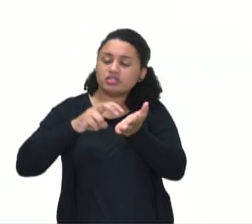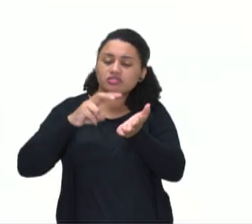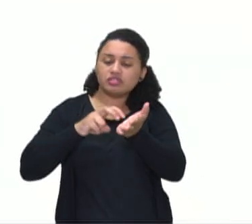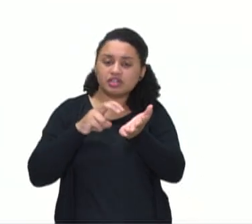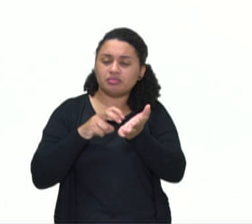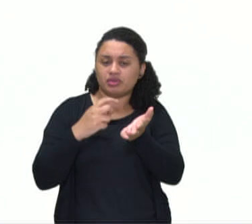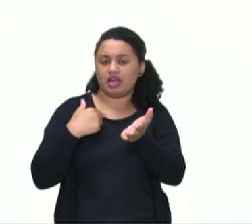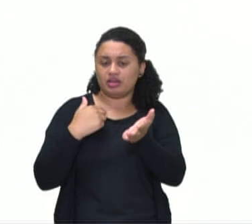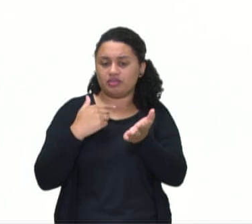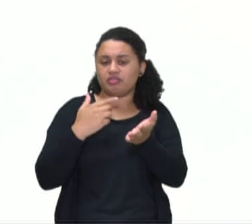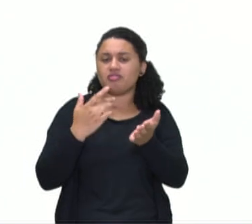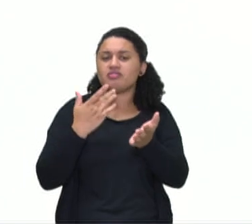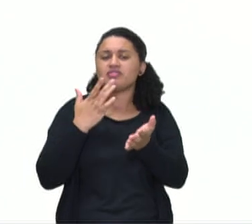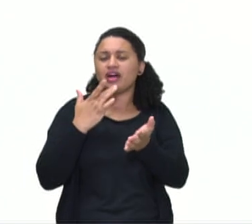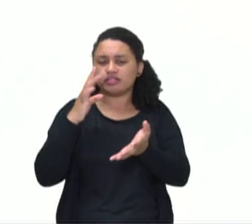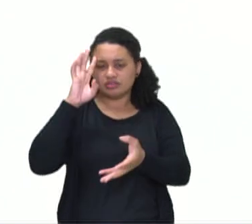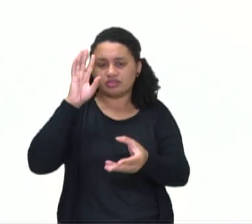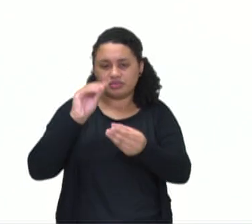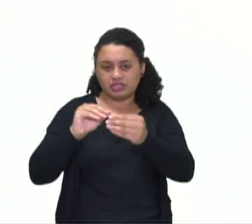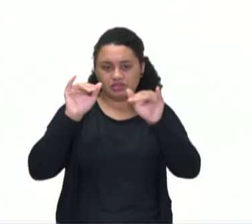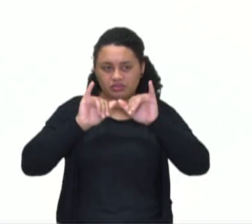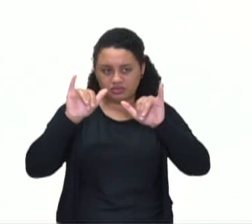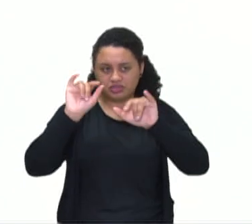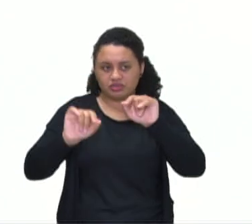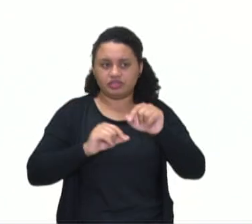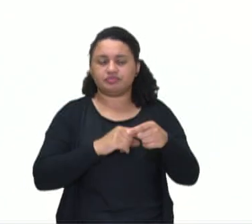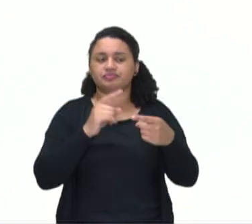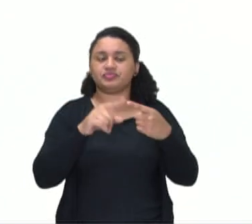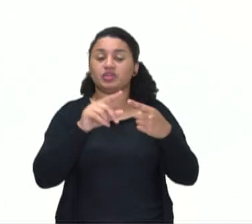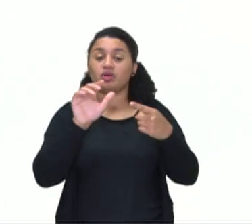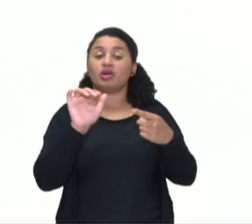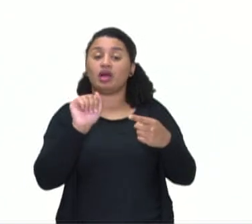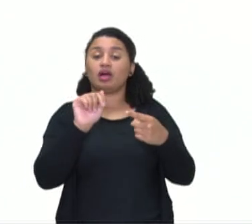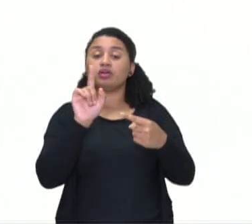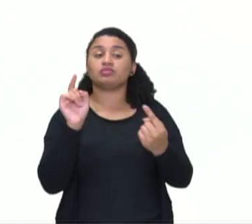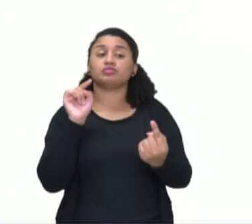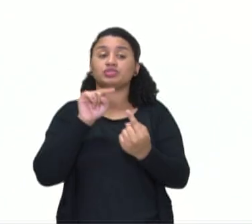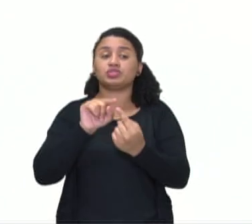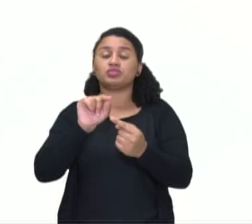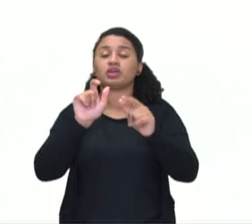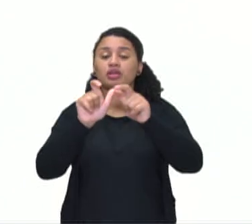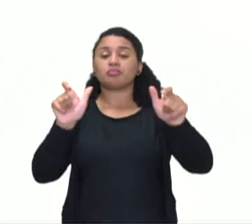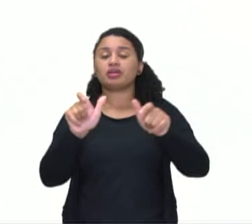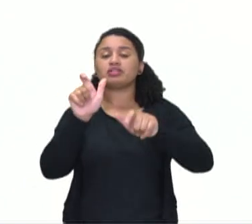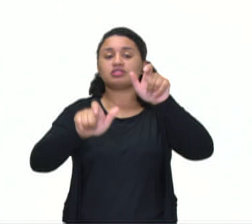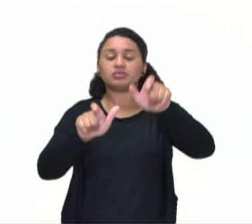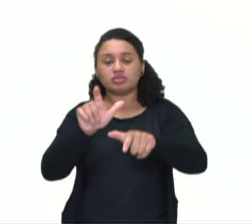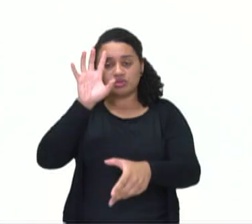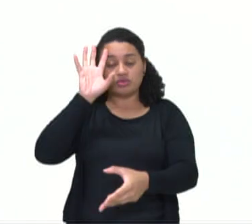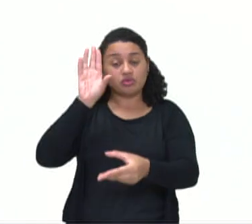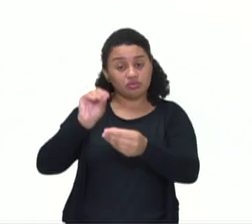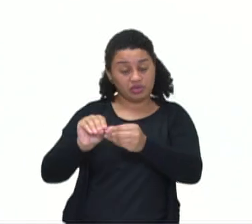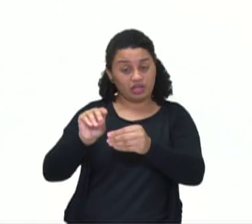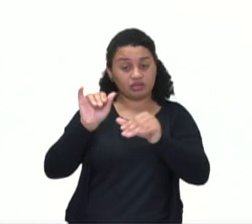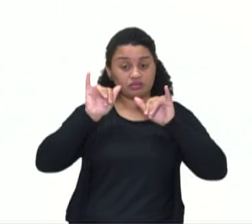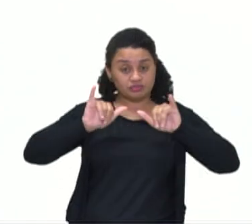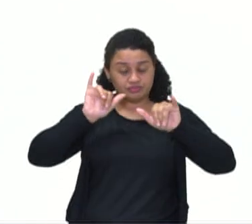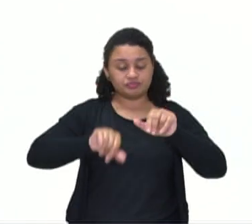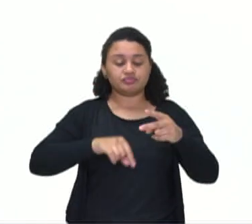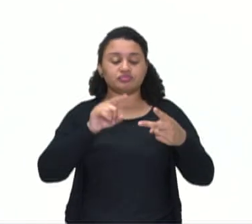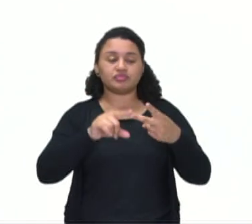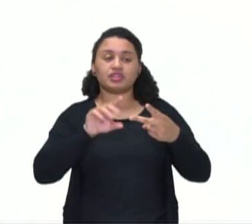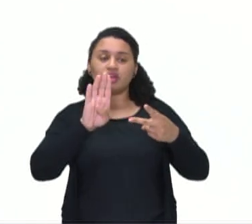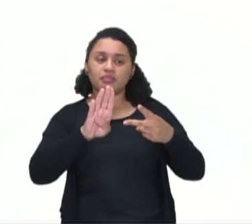Letra A. Objetiva que a maior parte dos leitores compreendam o fato noticiado. B. Torna a notícia um